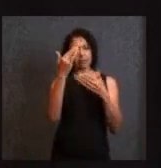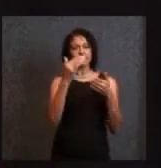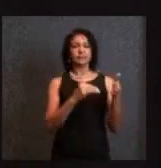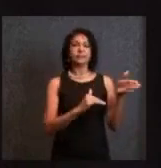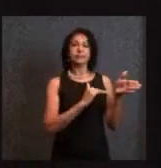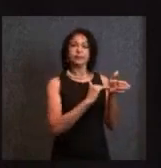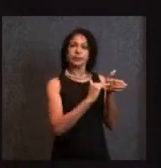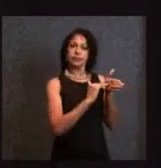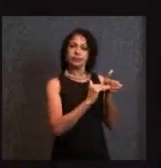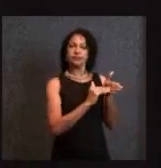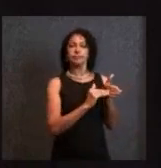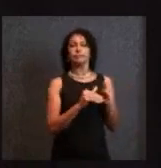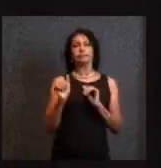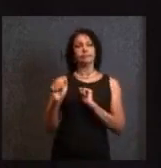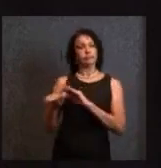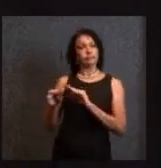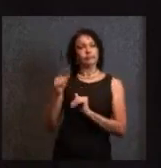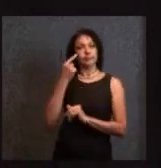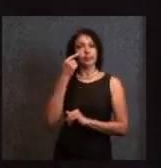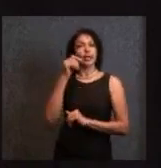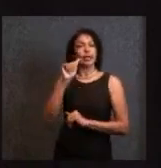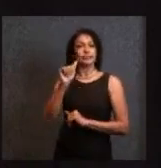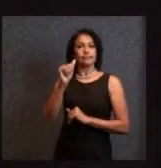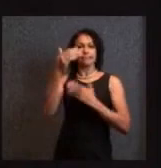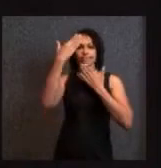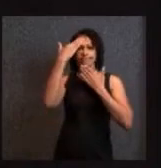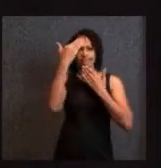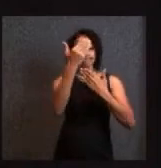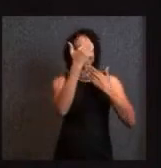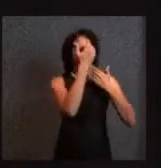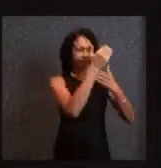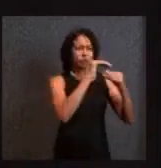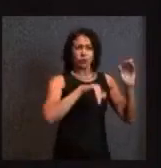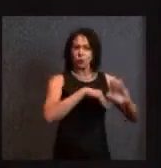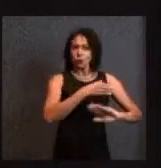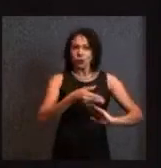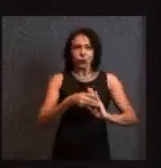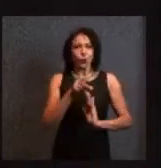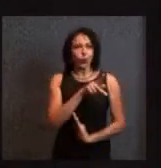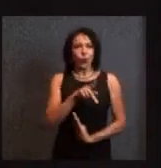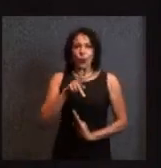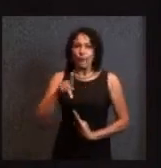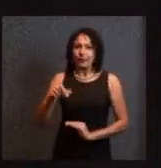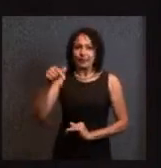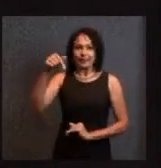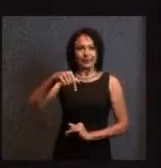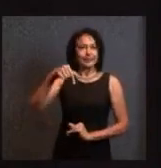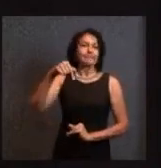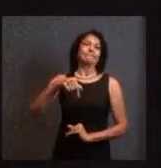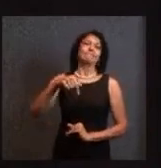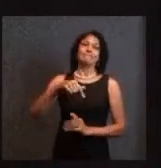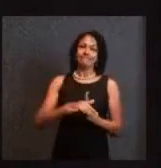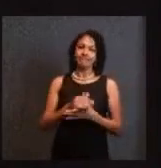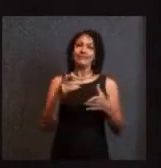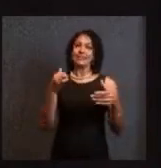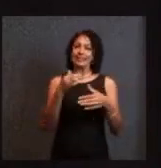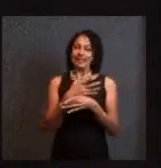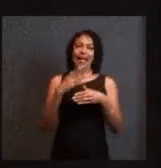saudar carinhosamente todos os professores e professoras desta rede de